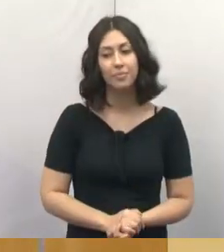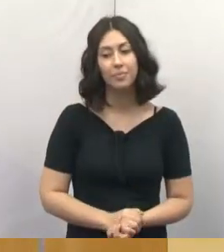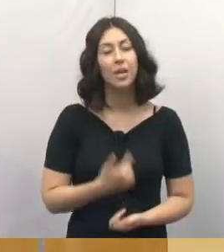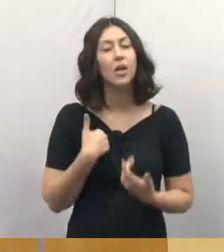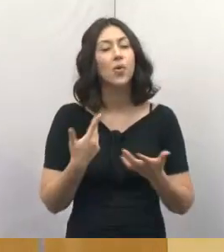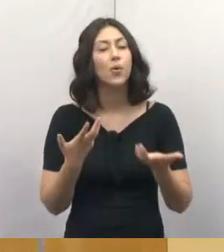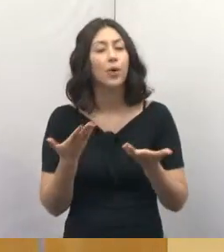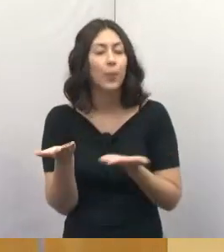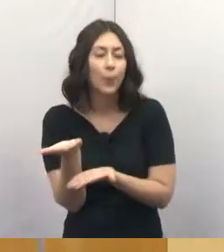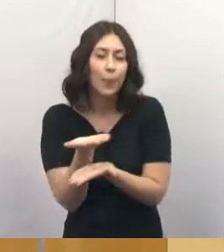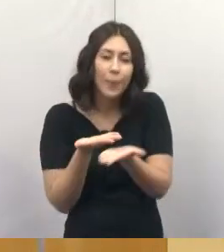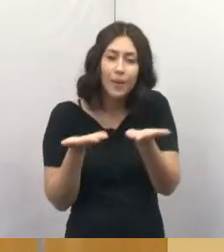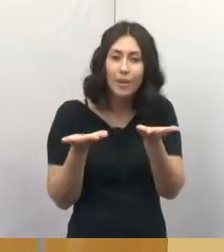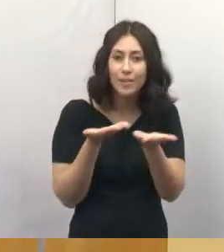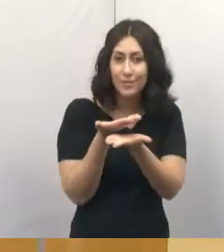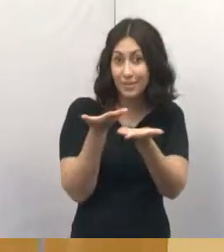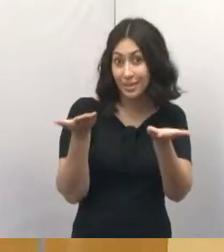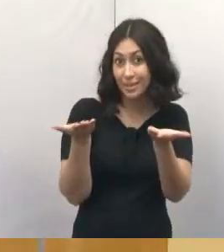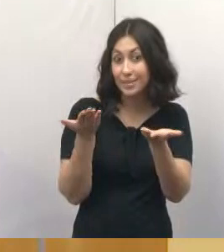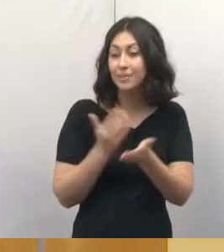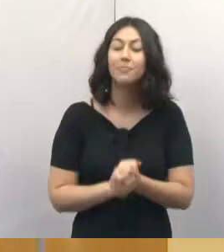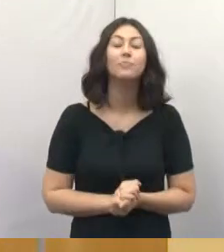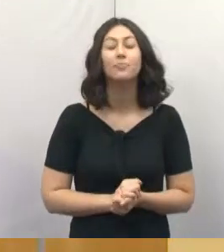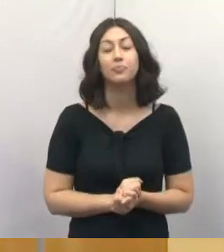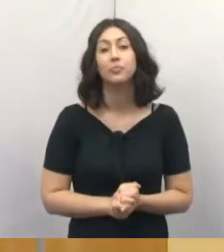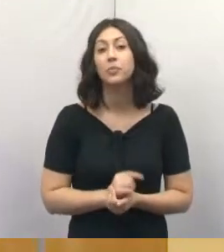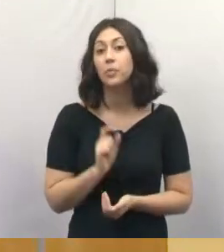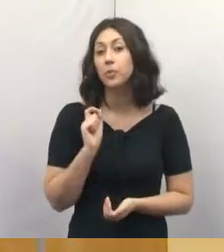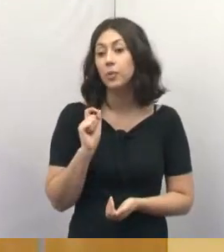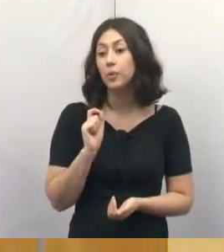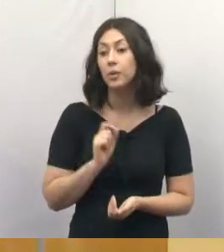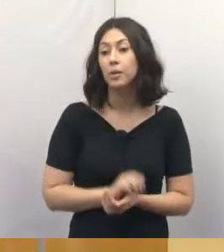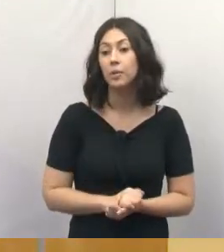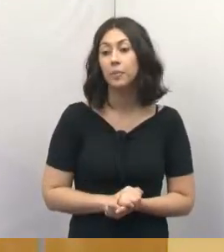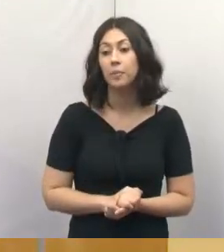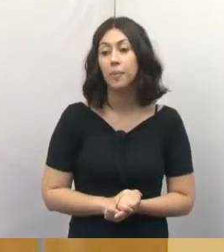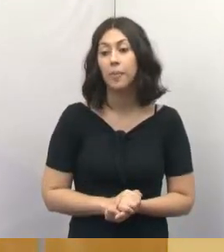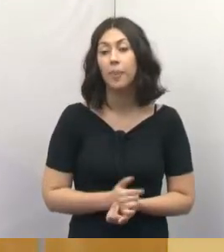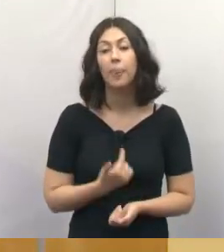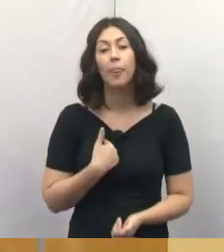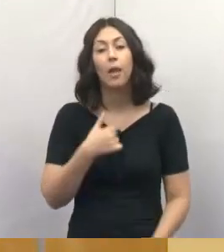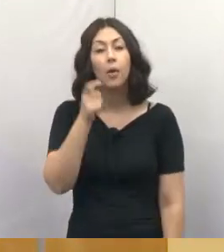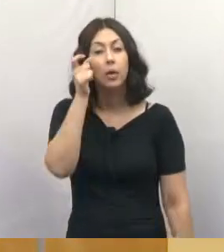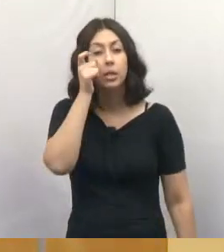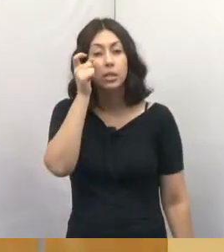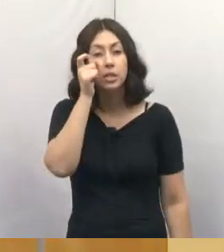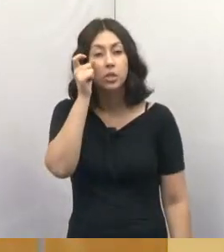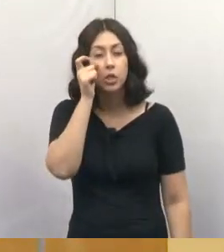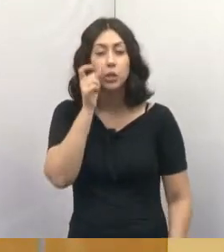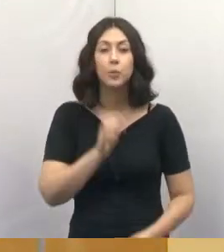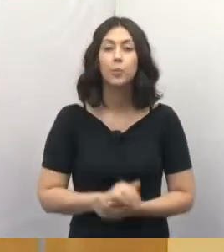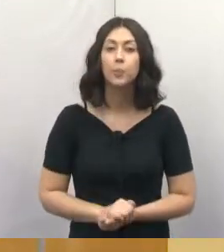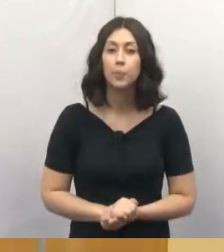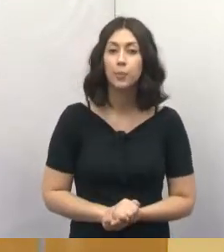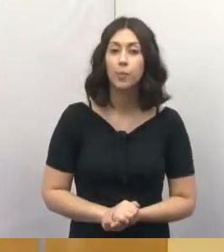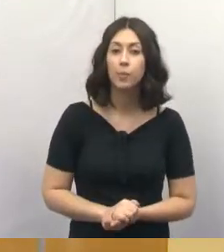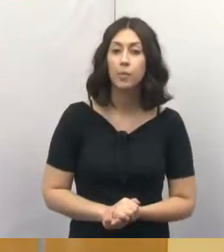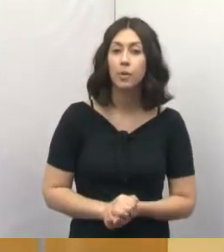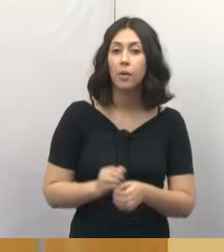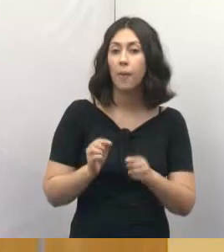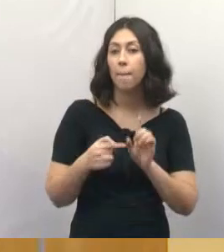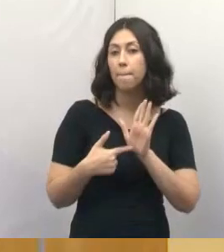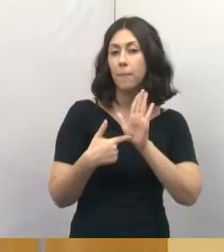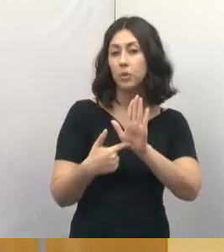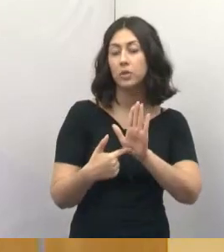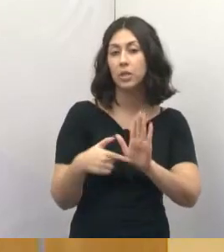Eu quero compartilhar com vocês aqui, que recentemente, Sônia, eu estava assistindo um documentário sobre